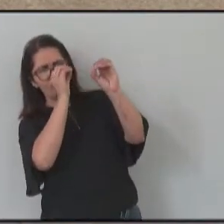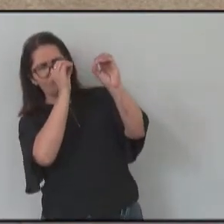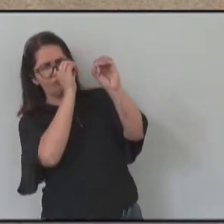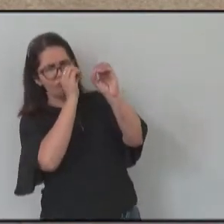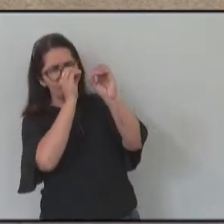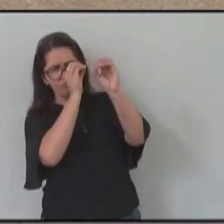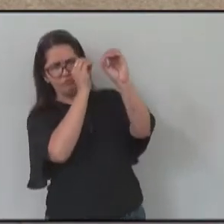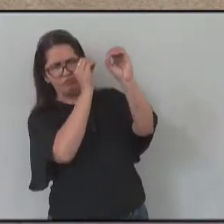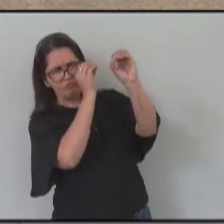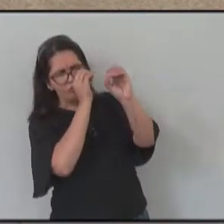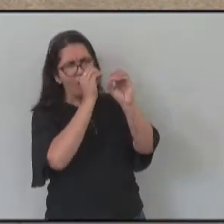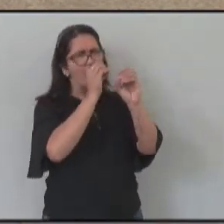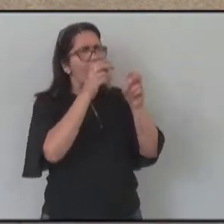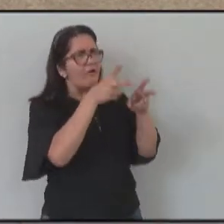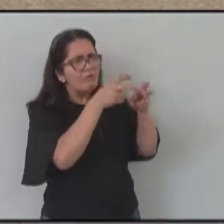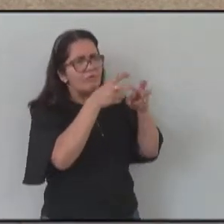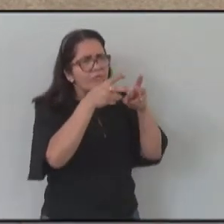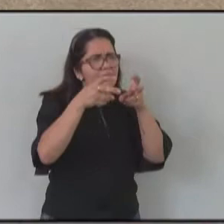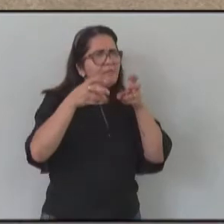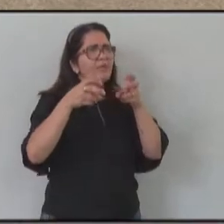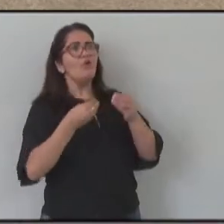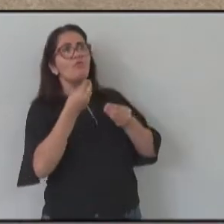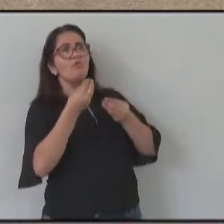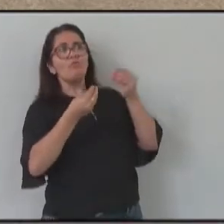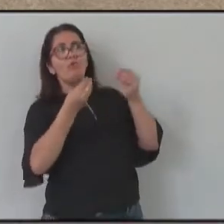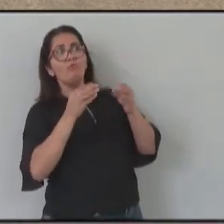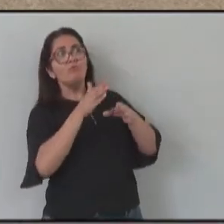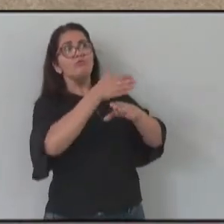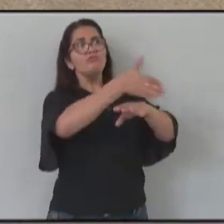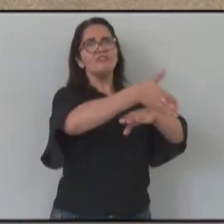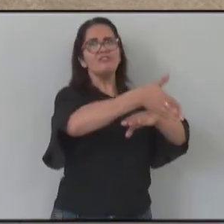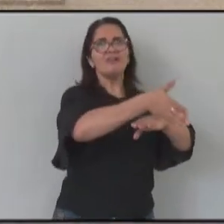de 2 dias, ele resolve mandar